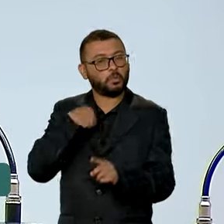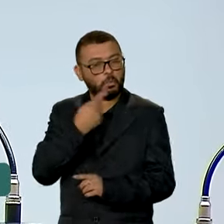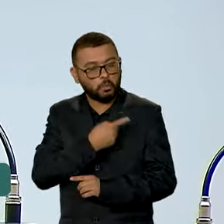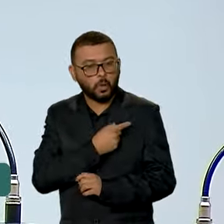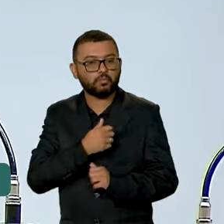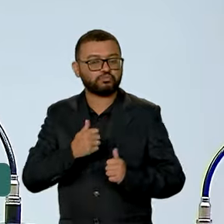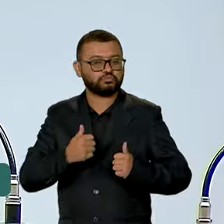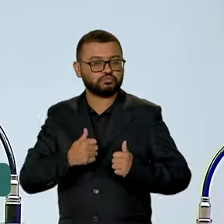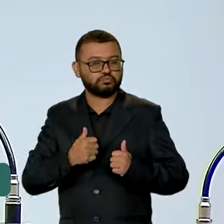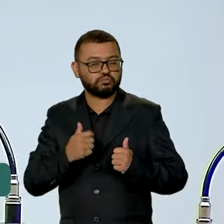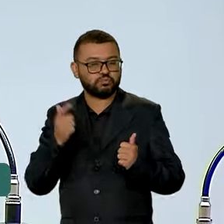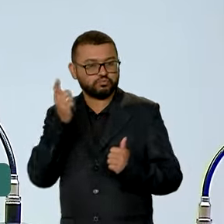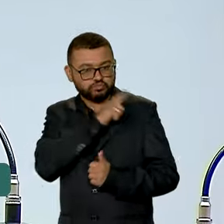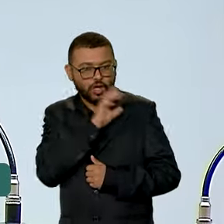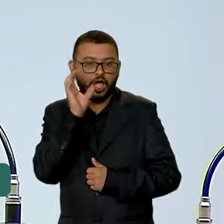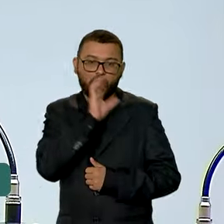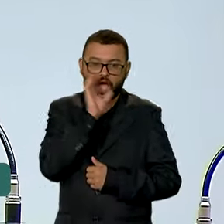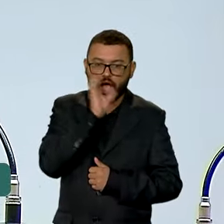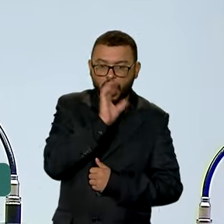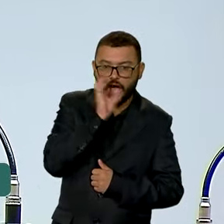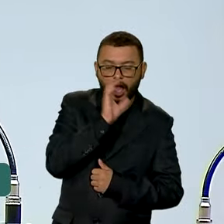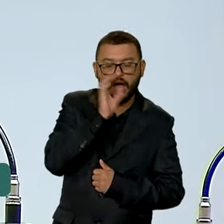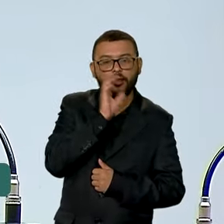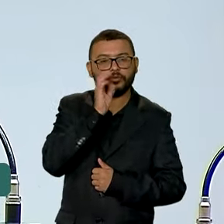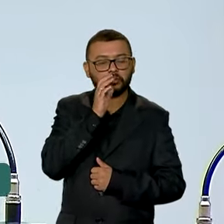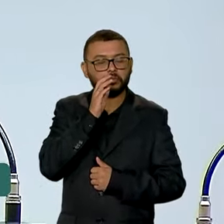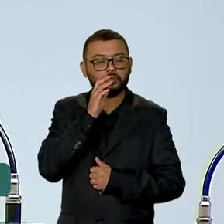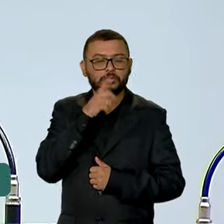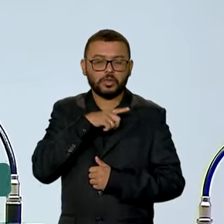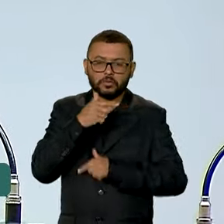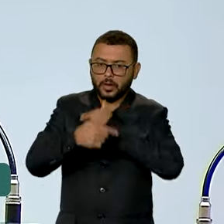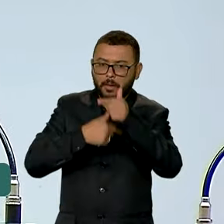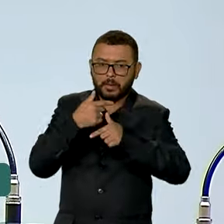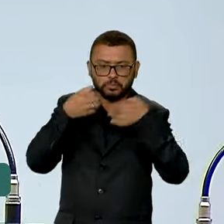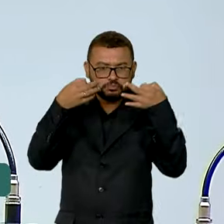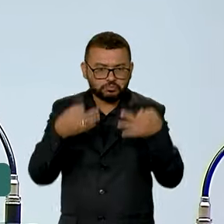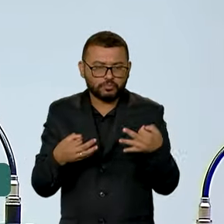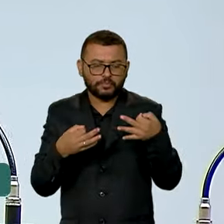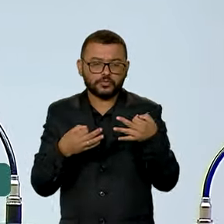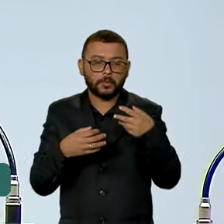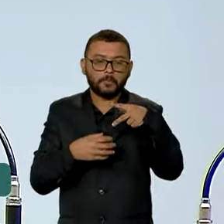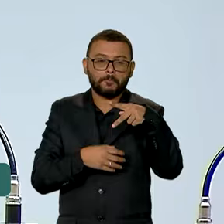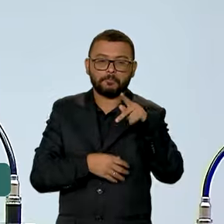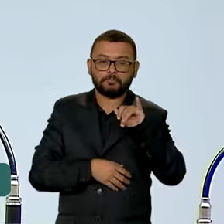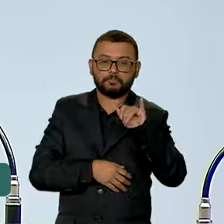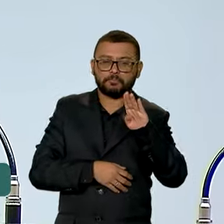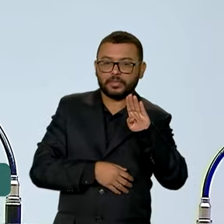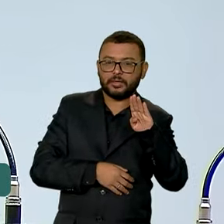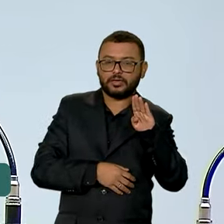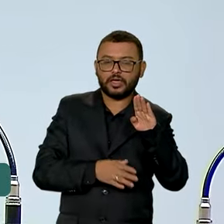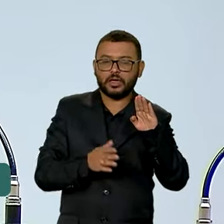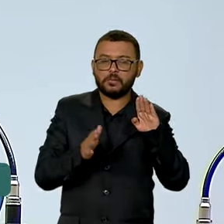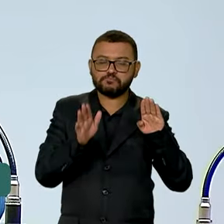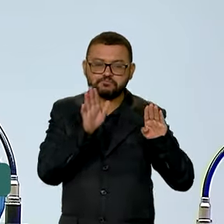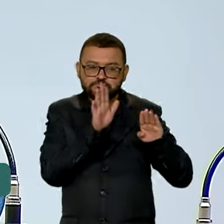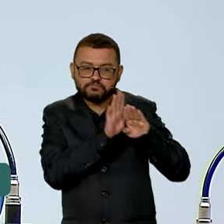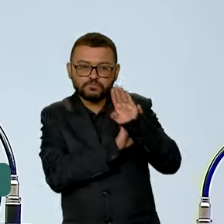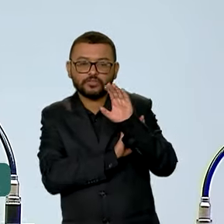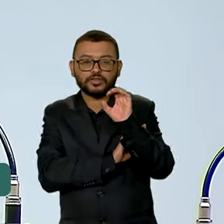se desenvolvendo num bom ritmo e na direção correta. O PIB cresceu no primeiro trimestre de 2024,